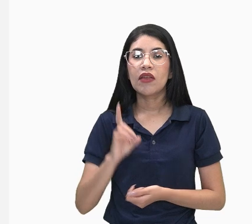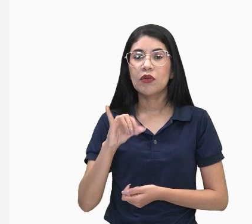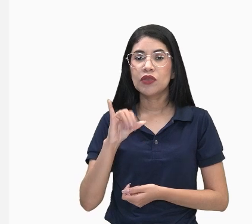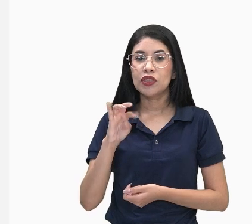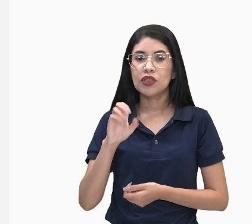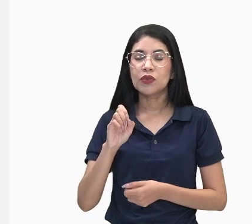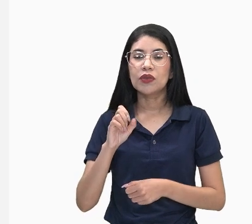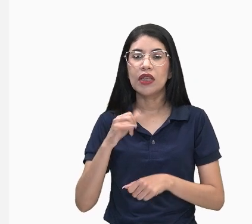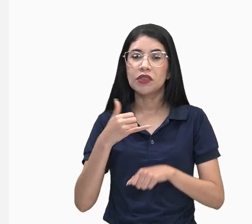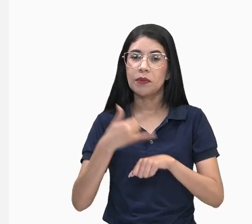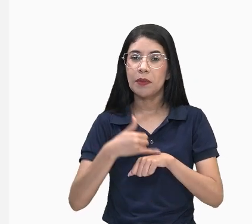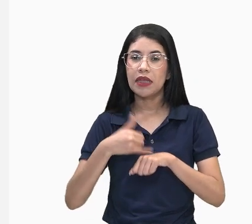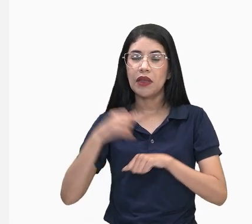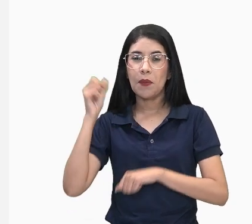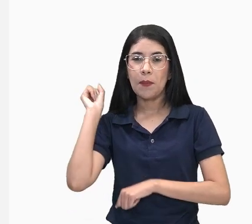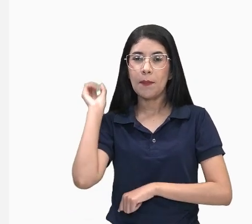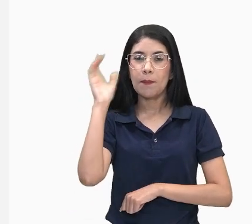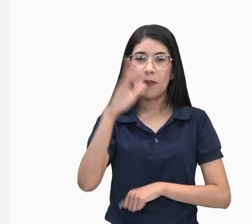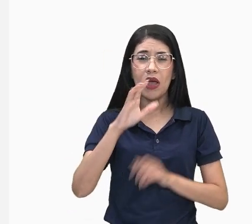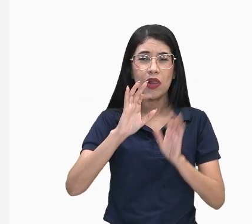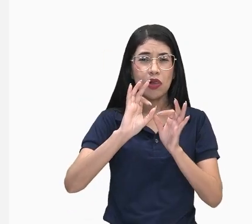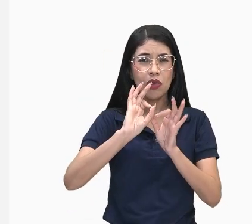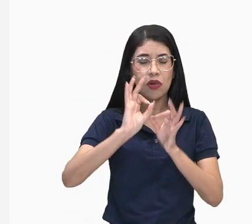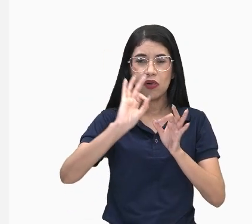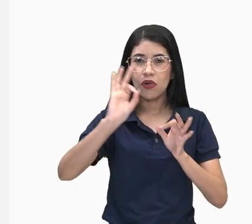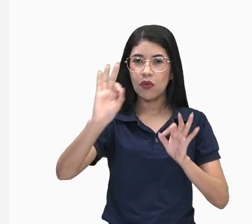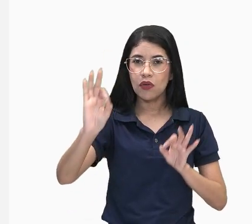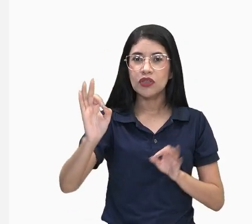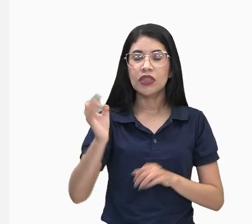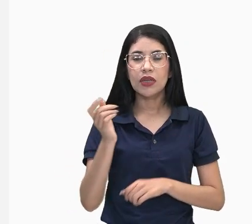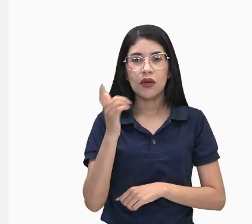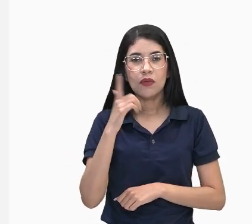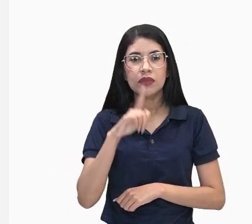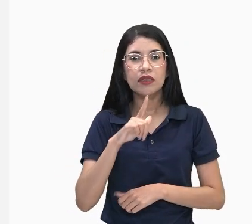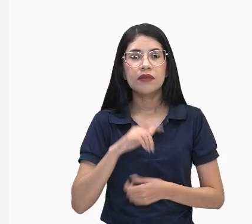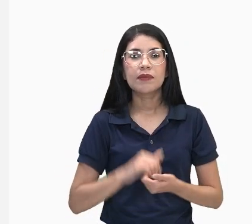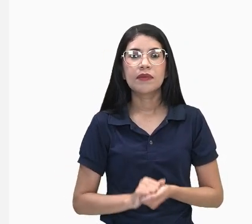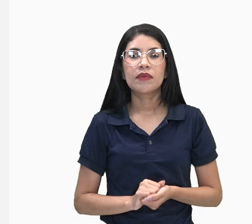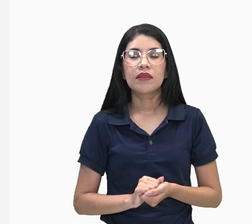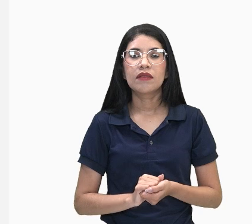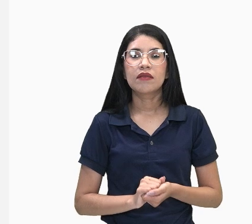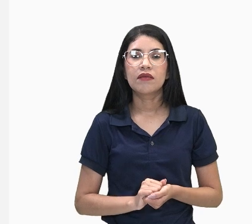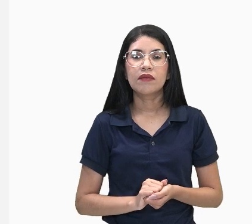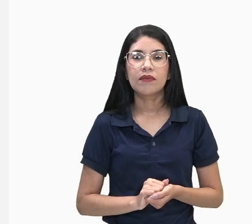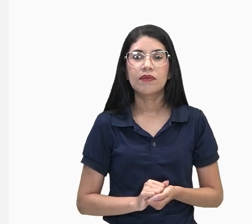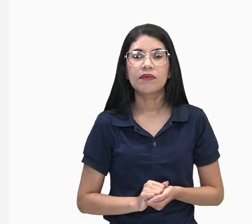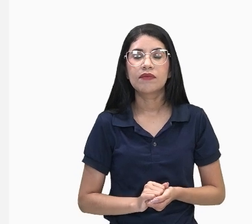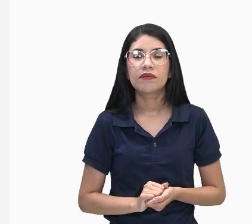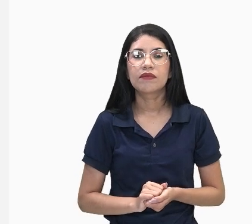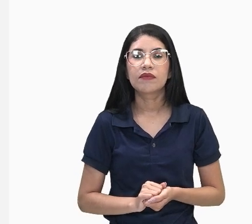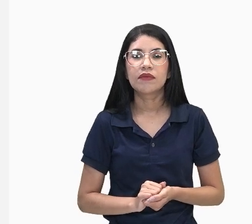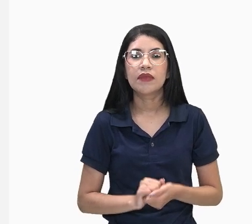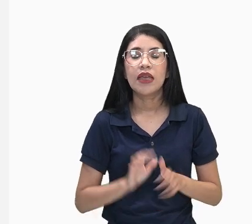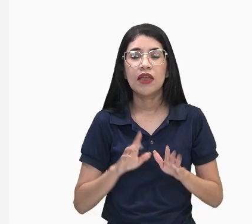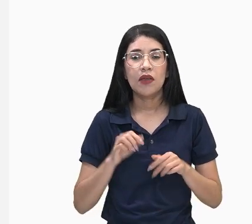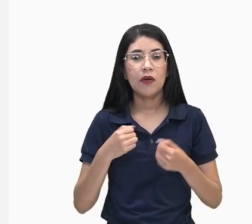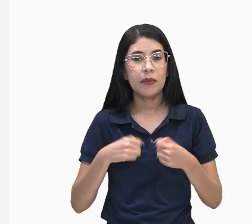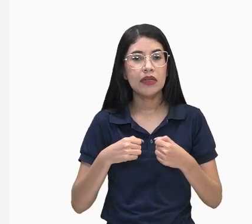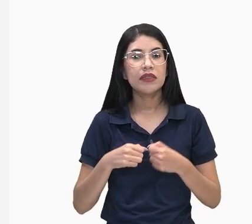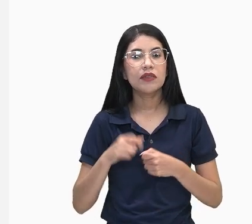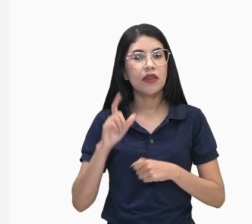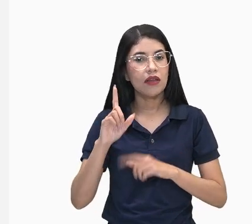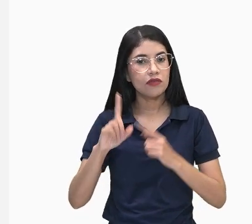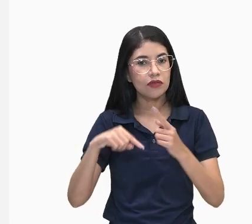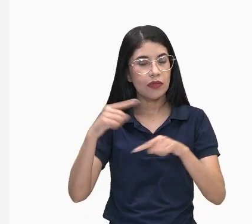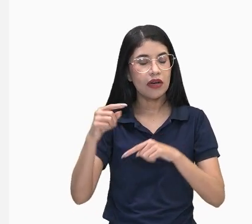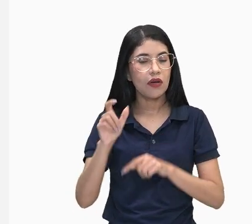metal a maior distância possível, superando os demais competidores. Embora eu precise superar esses competidores,